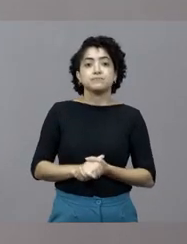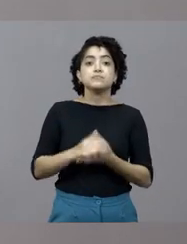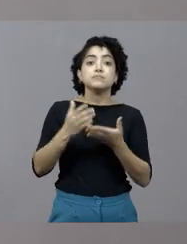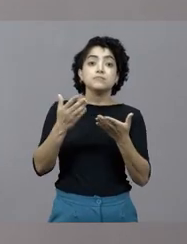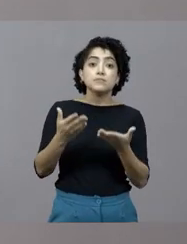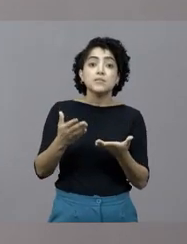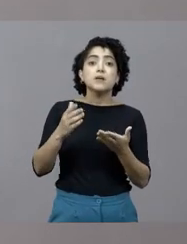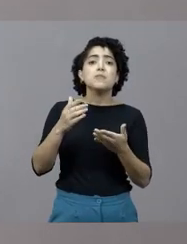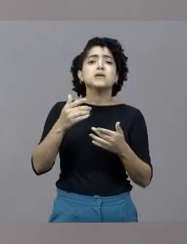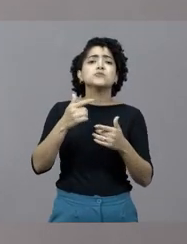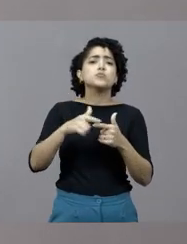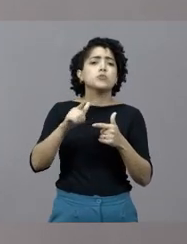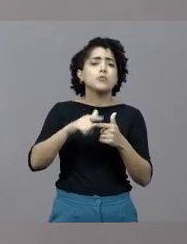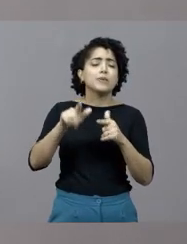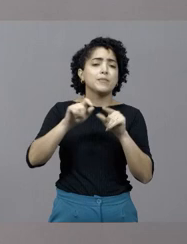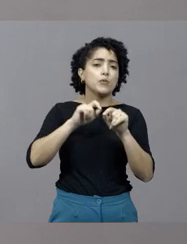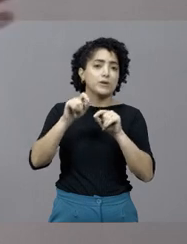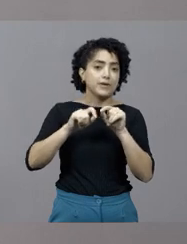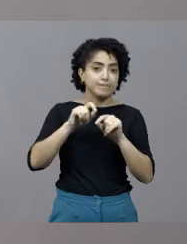o problema disso?